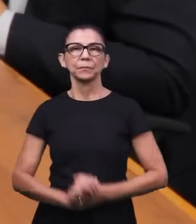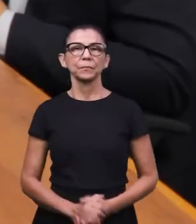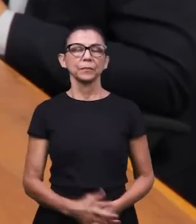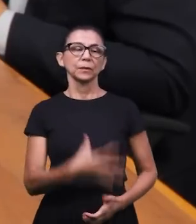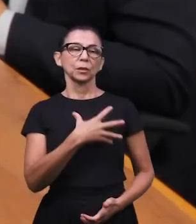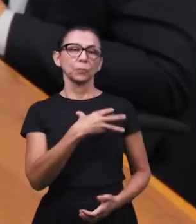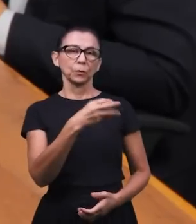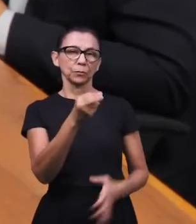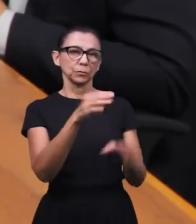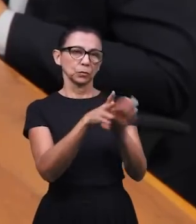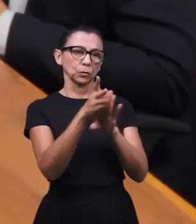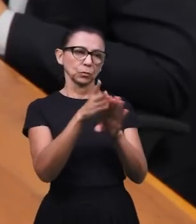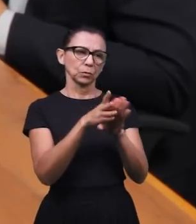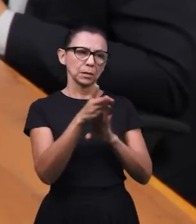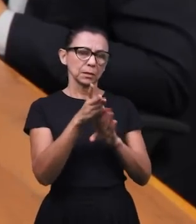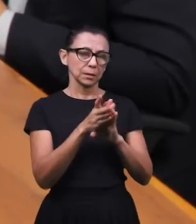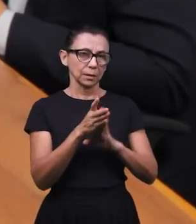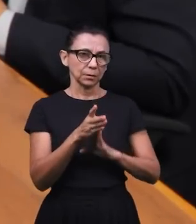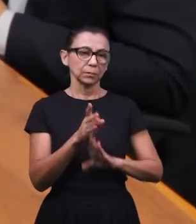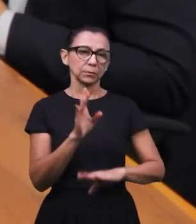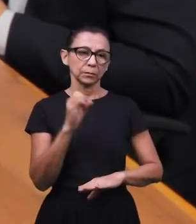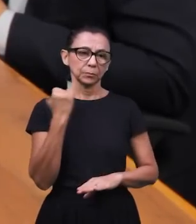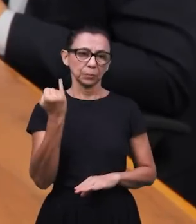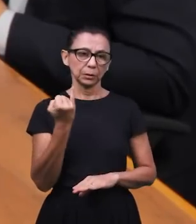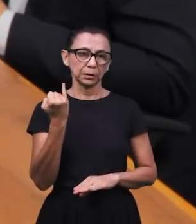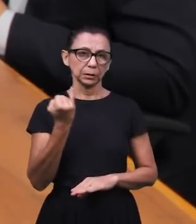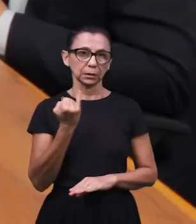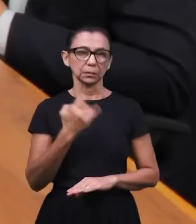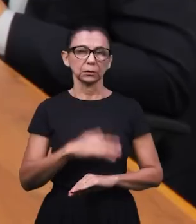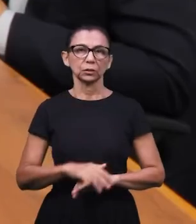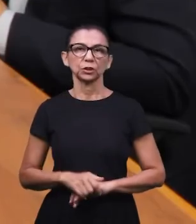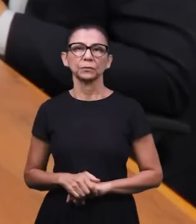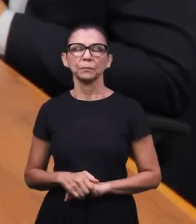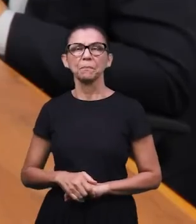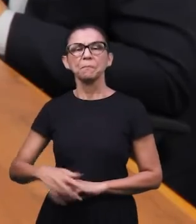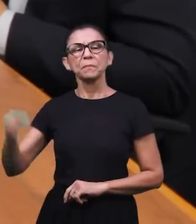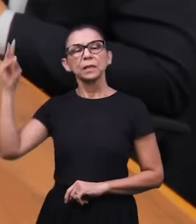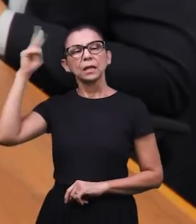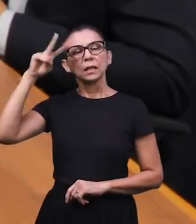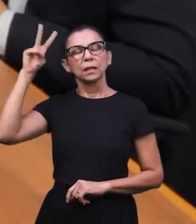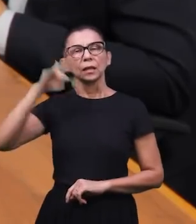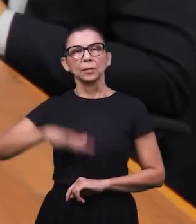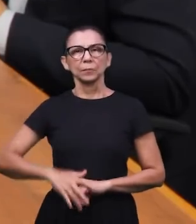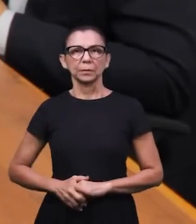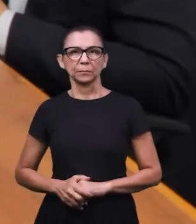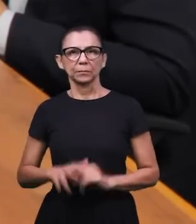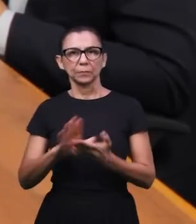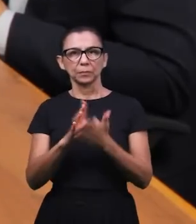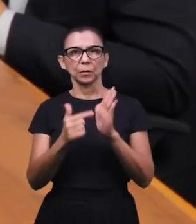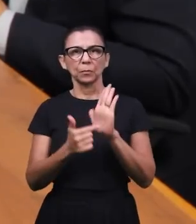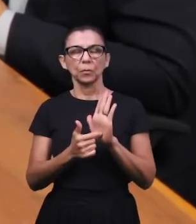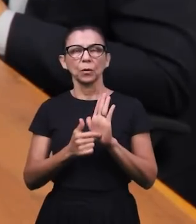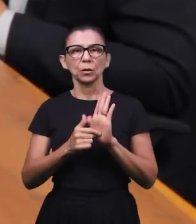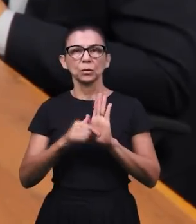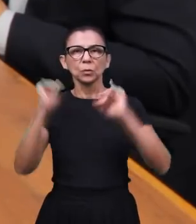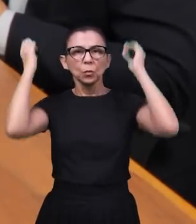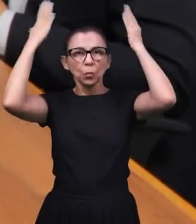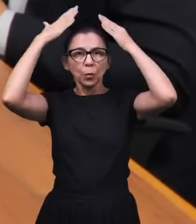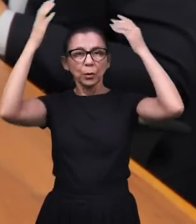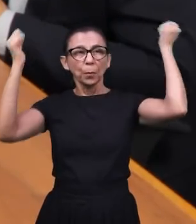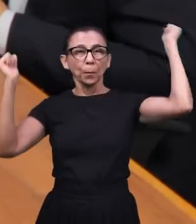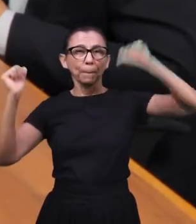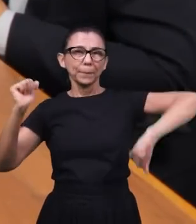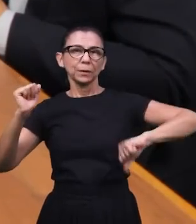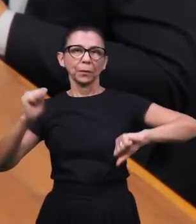palavra aqui, talvez tenha de consolo, para você lembrar de uma coisa. Lembra do pior rei, se não for o pior rei da Bíblia, é